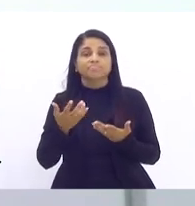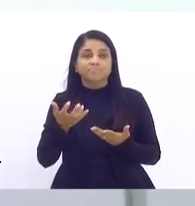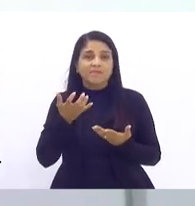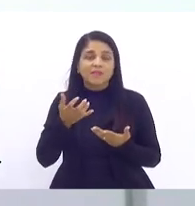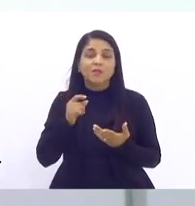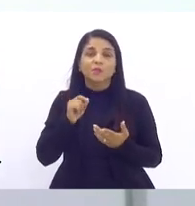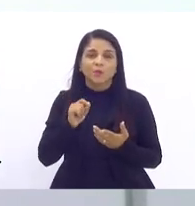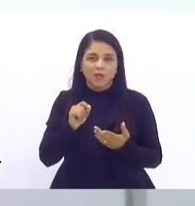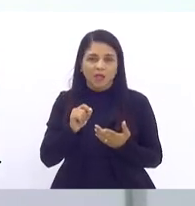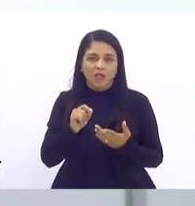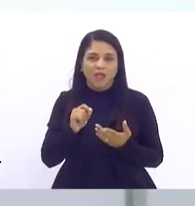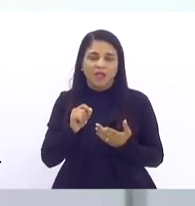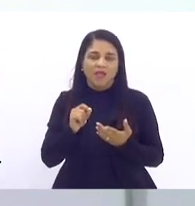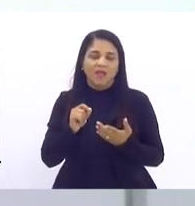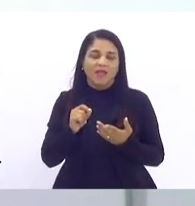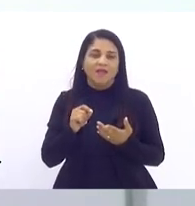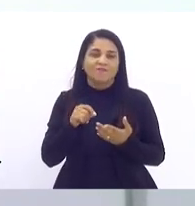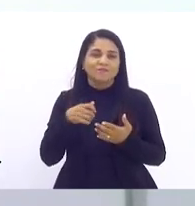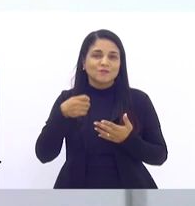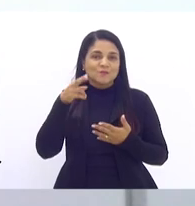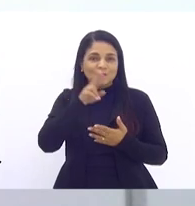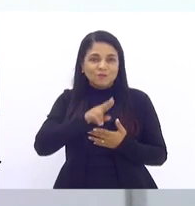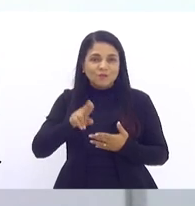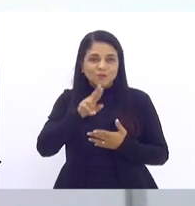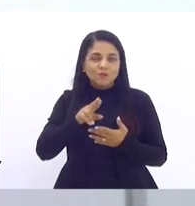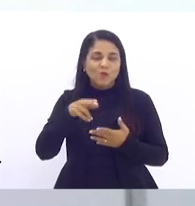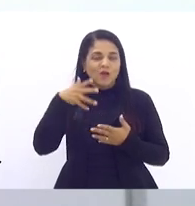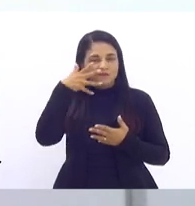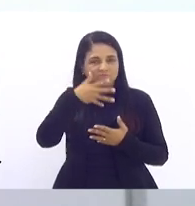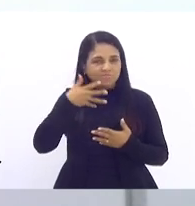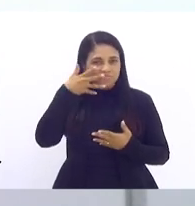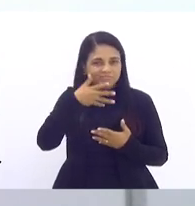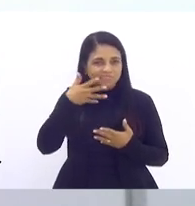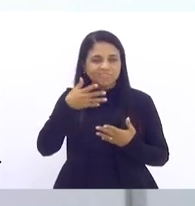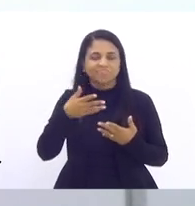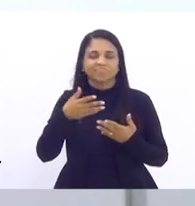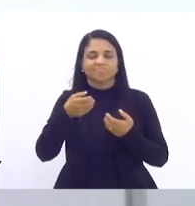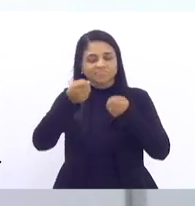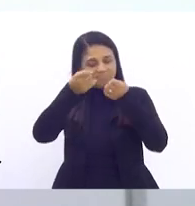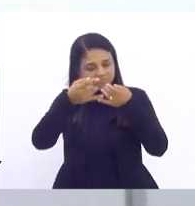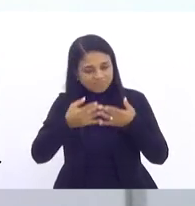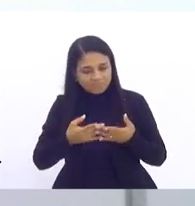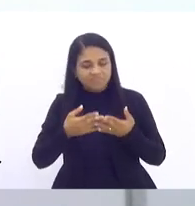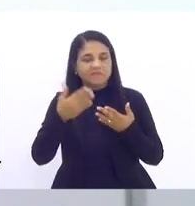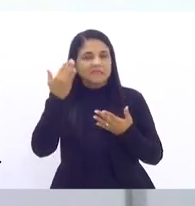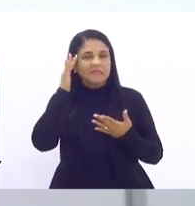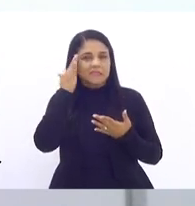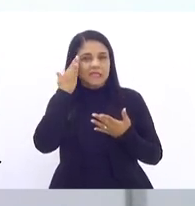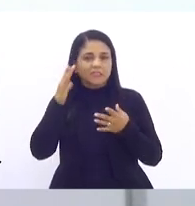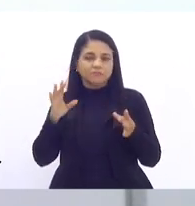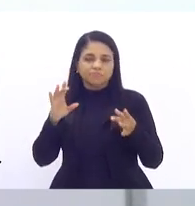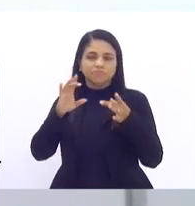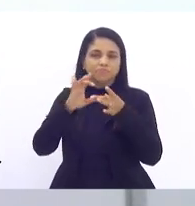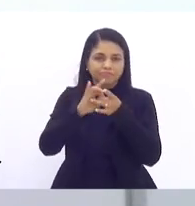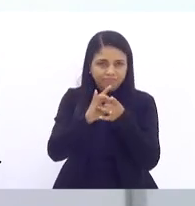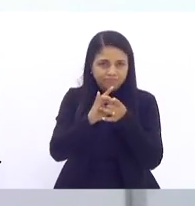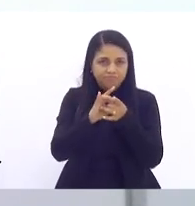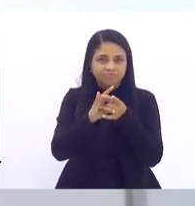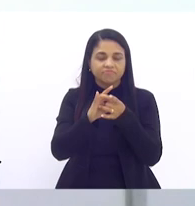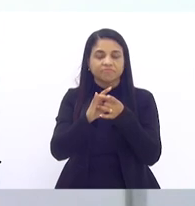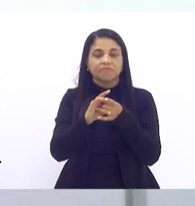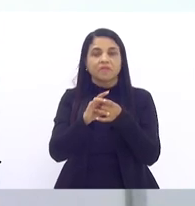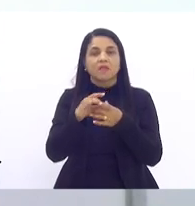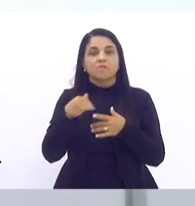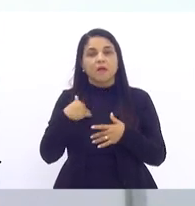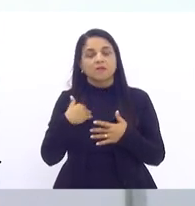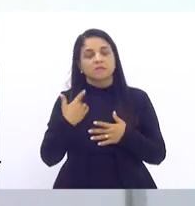e de fato o senhor usou aqui as mesmas palavras estão a gente comunga do mesmo entendimento mas para a gente é um